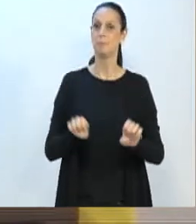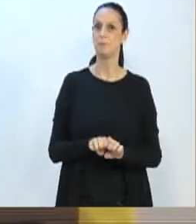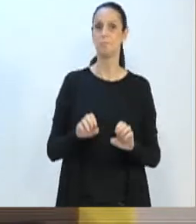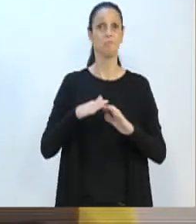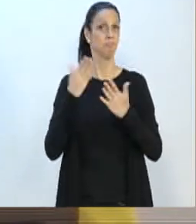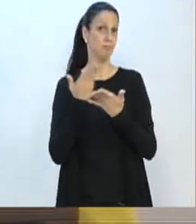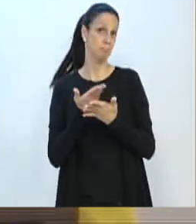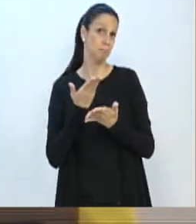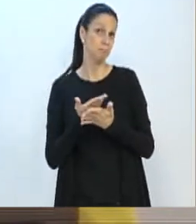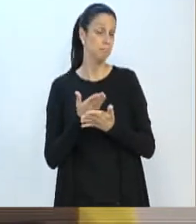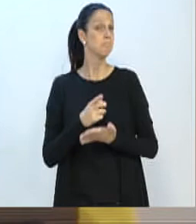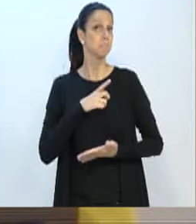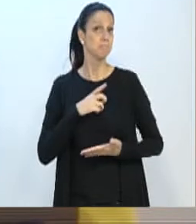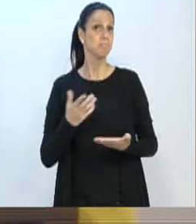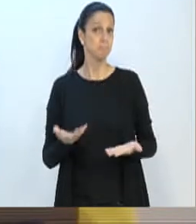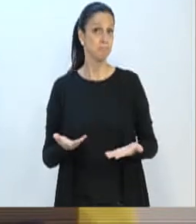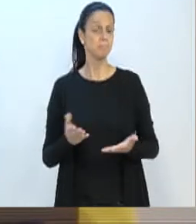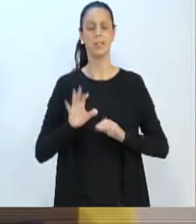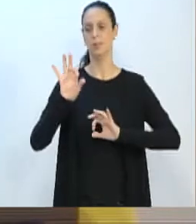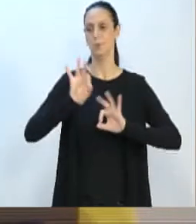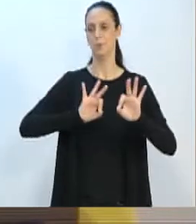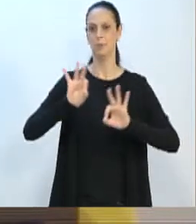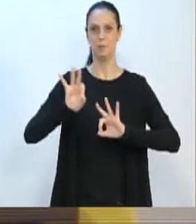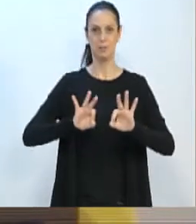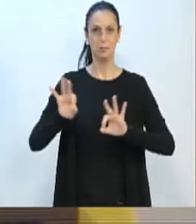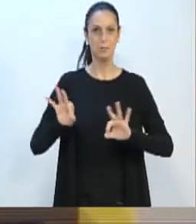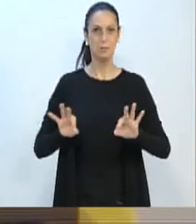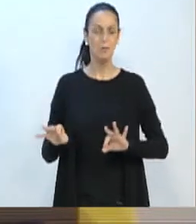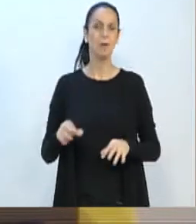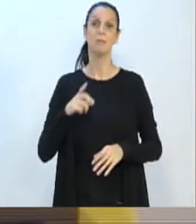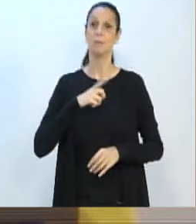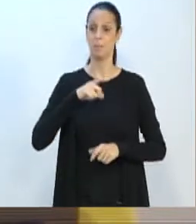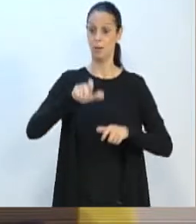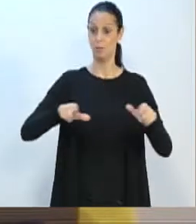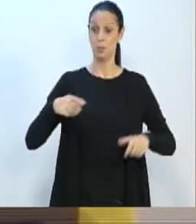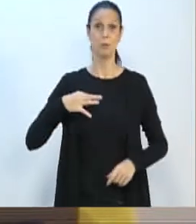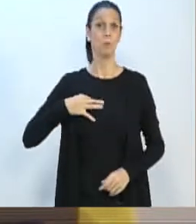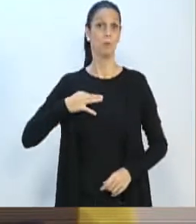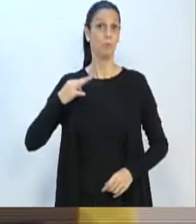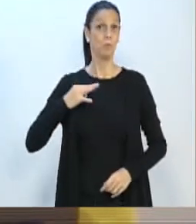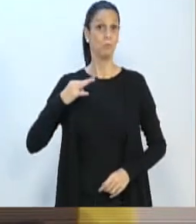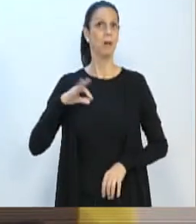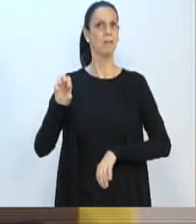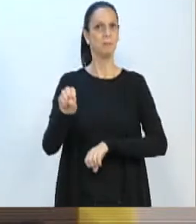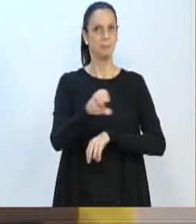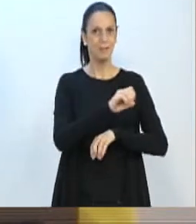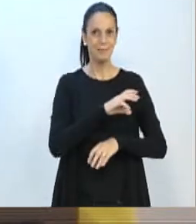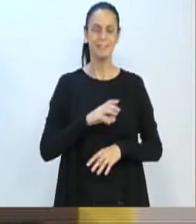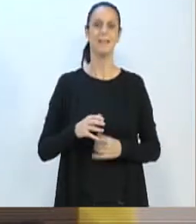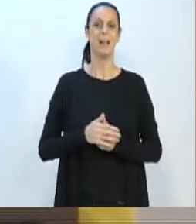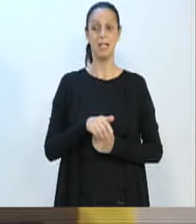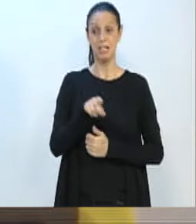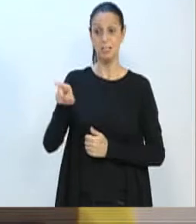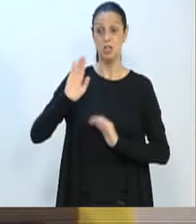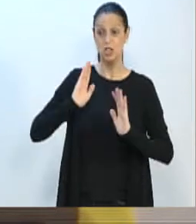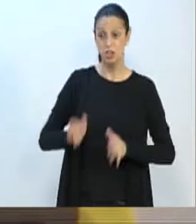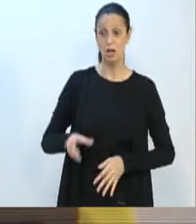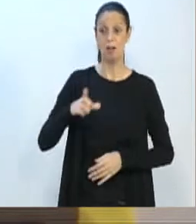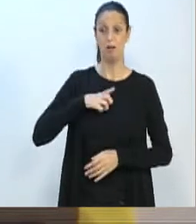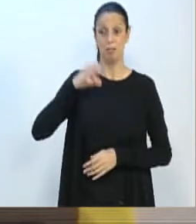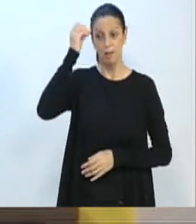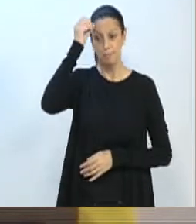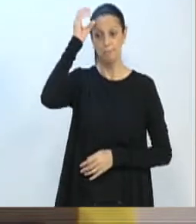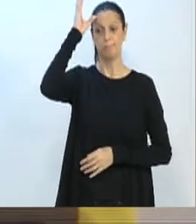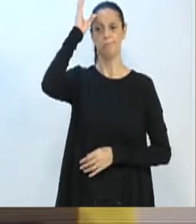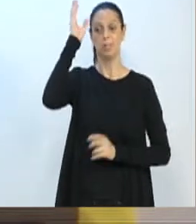estrutura, né, organizada, existem as pessoas voluntárias para isso, que têm esse conhecimento. Então, a